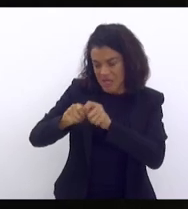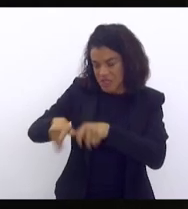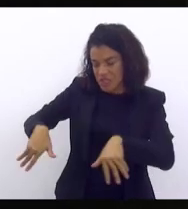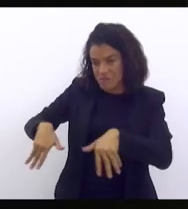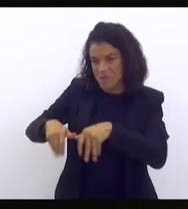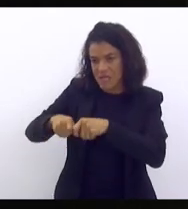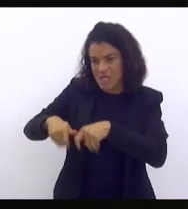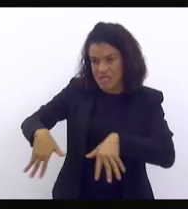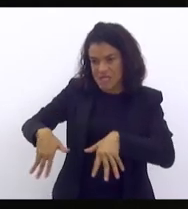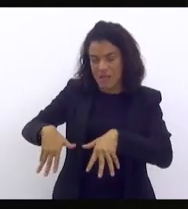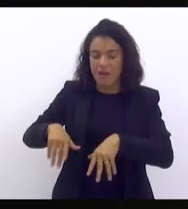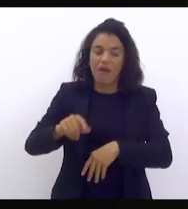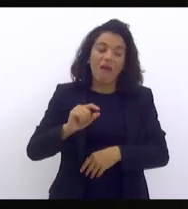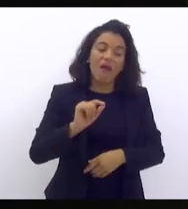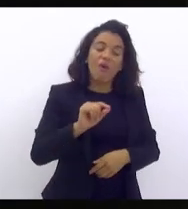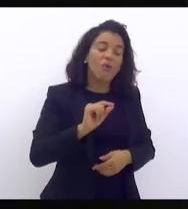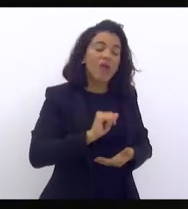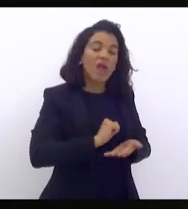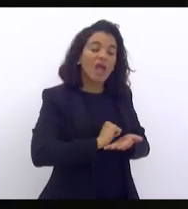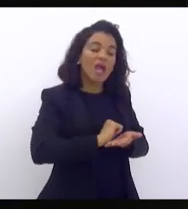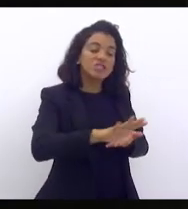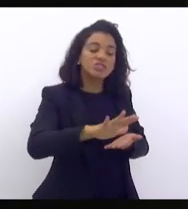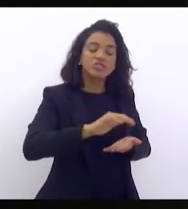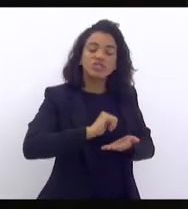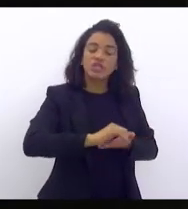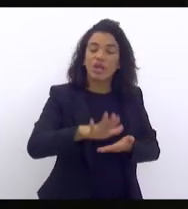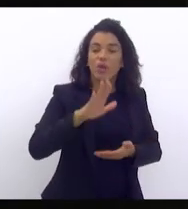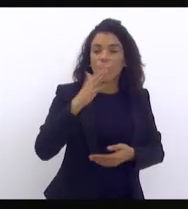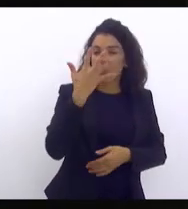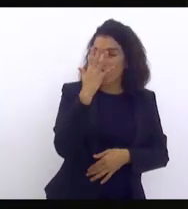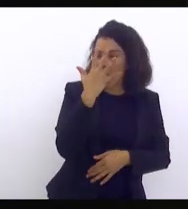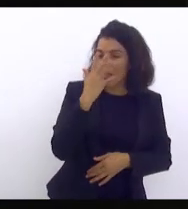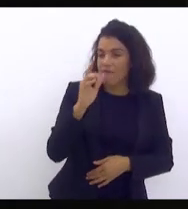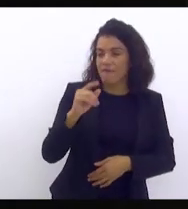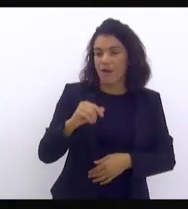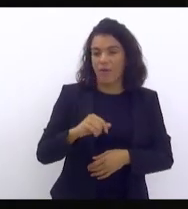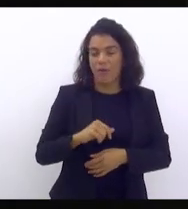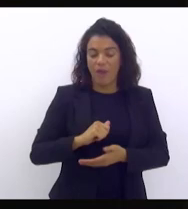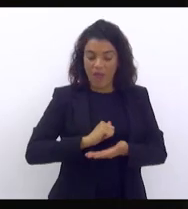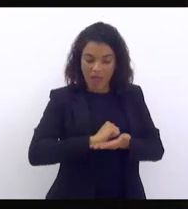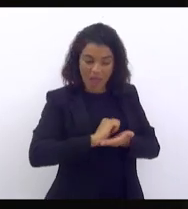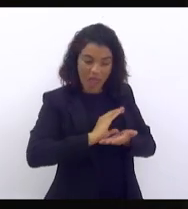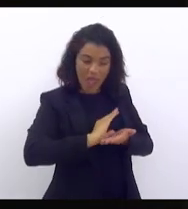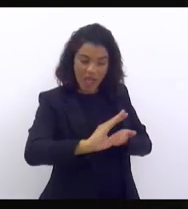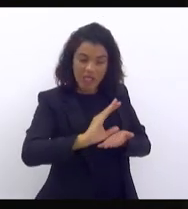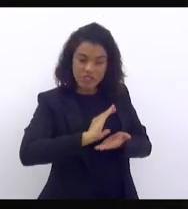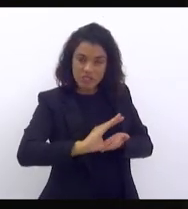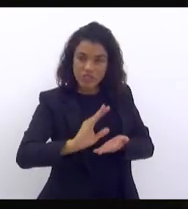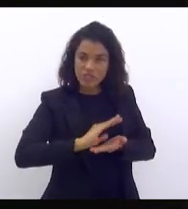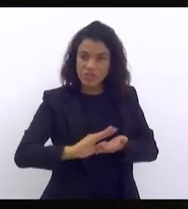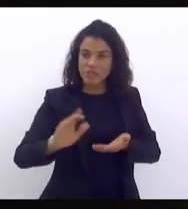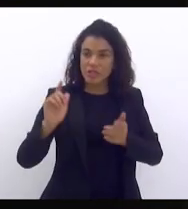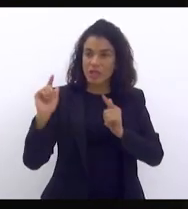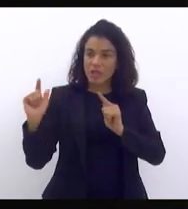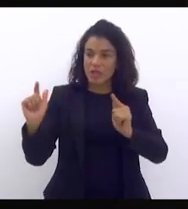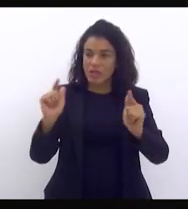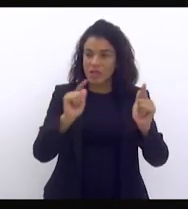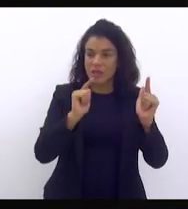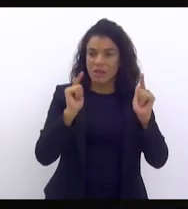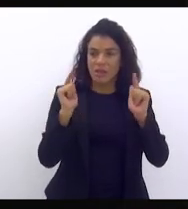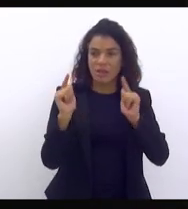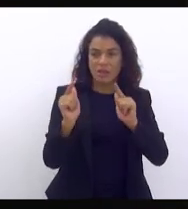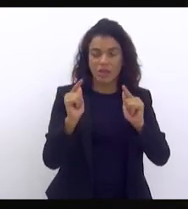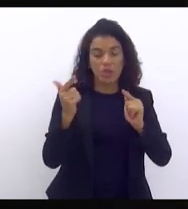despesa é gastar dinheiro com carnaval. Dá despesa é gastar dinheiro com saída de